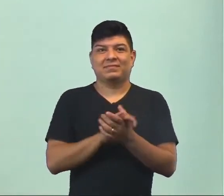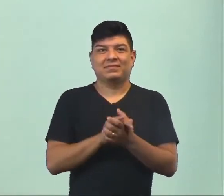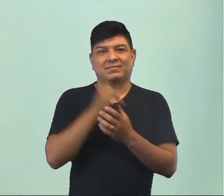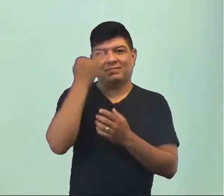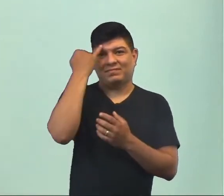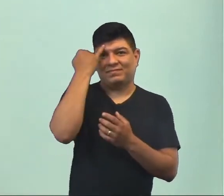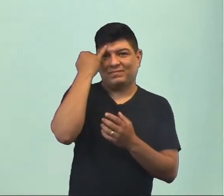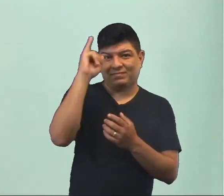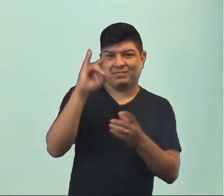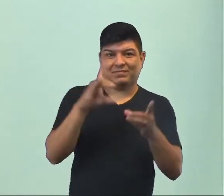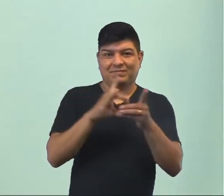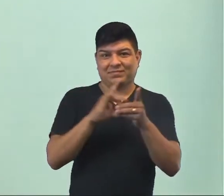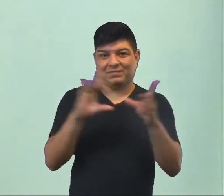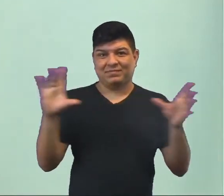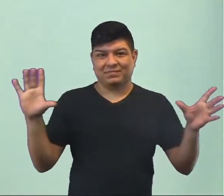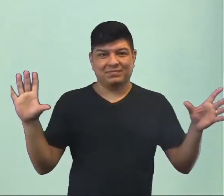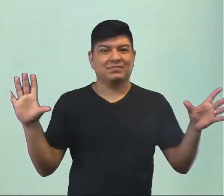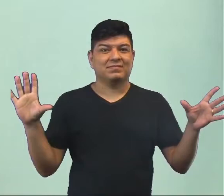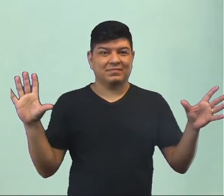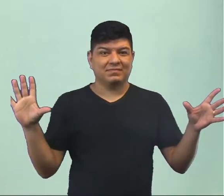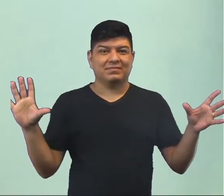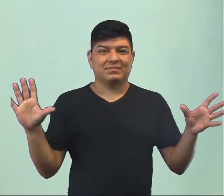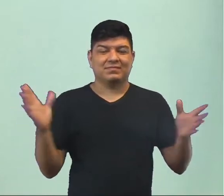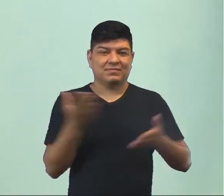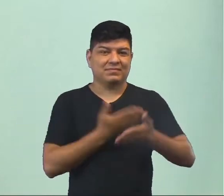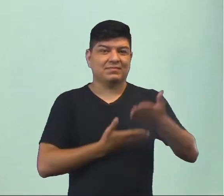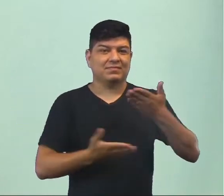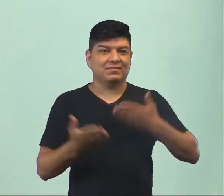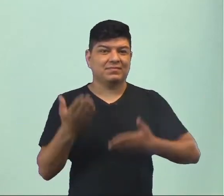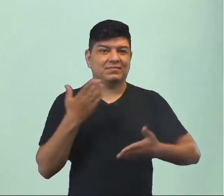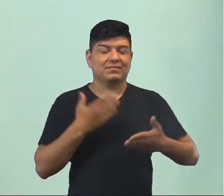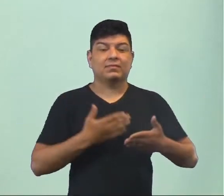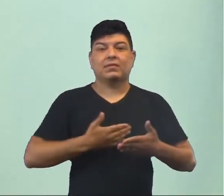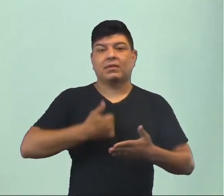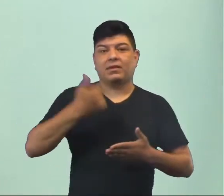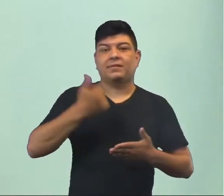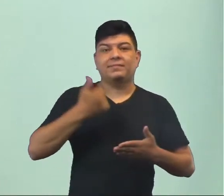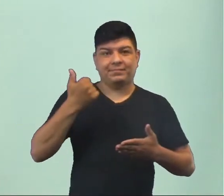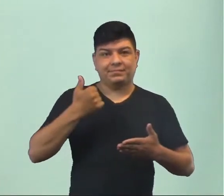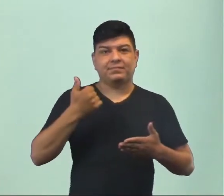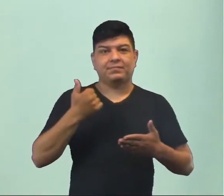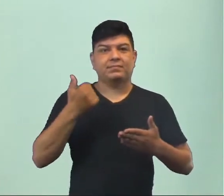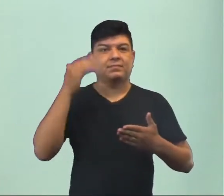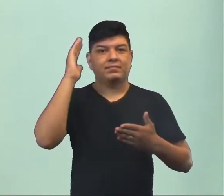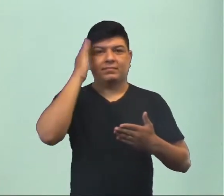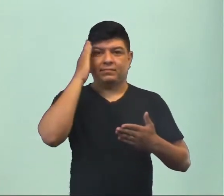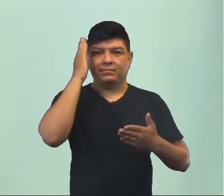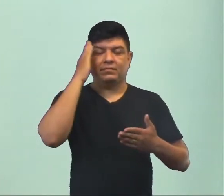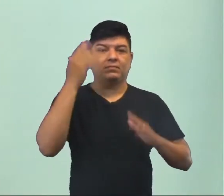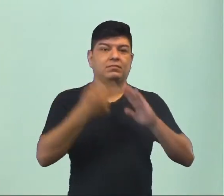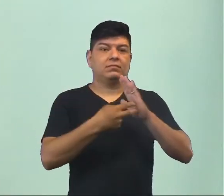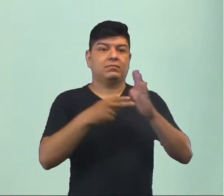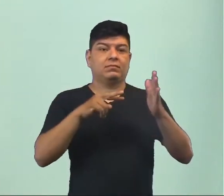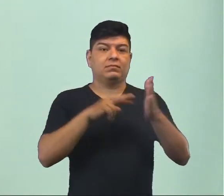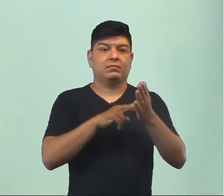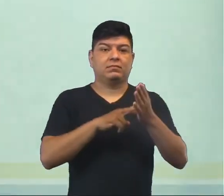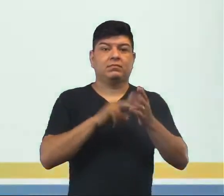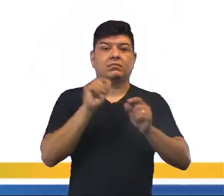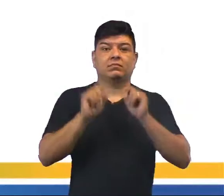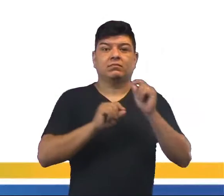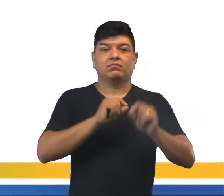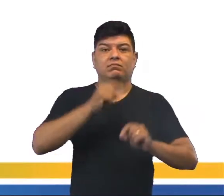ideia democrática, se passando. Primeiro de tudo, vamos entender o que é